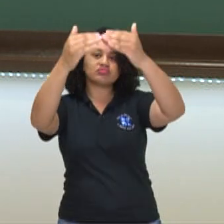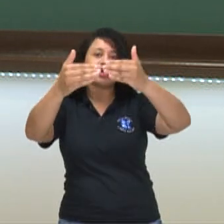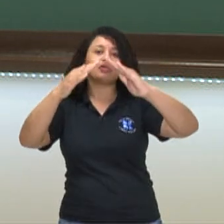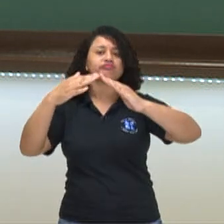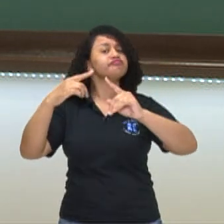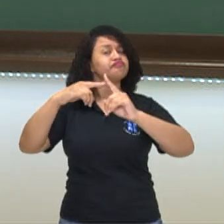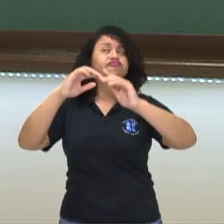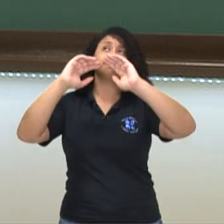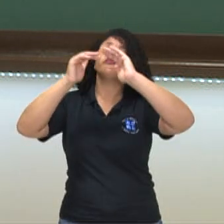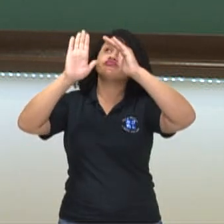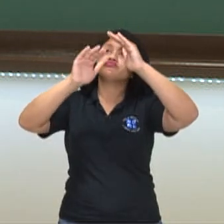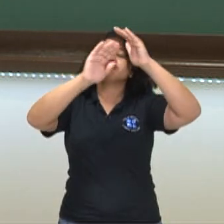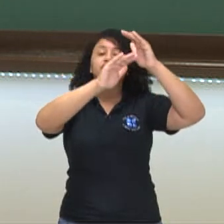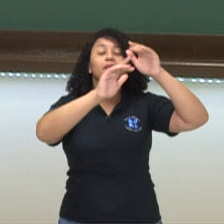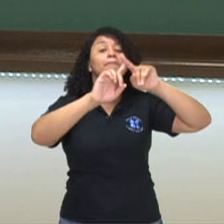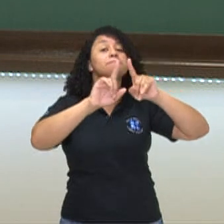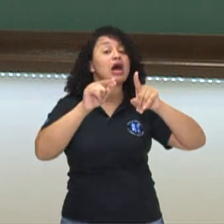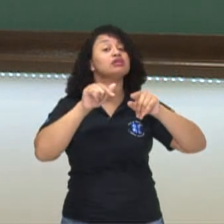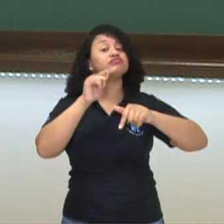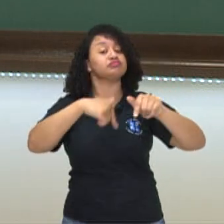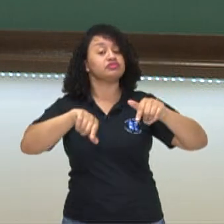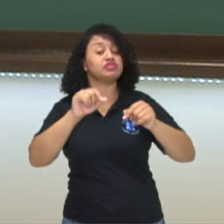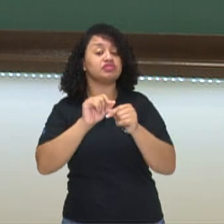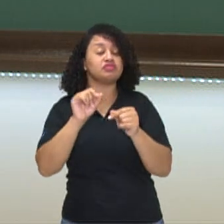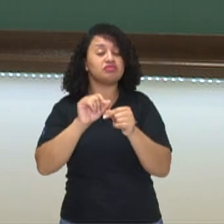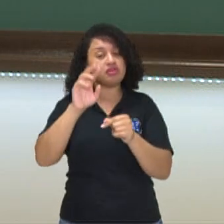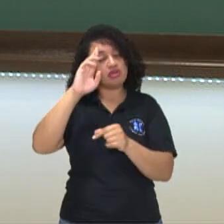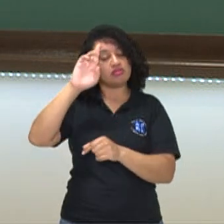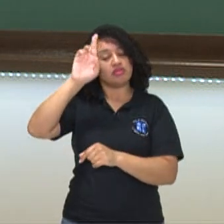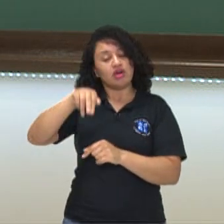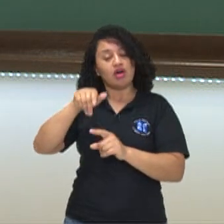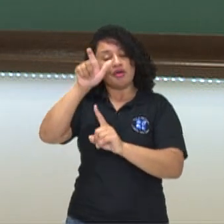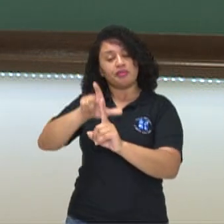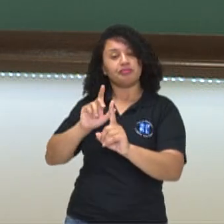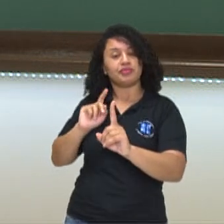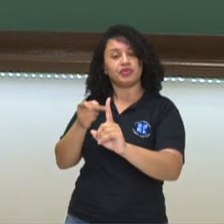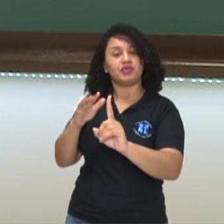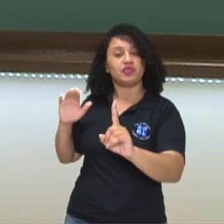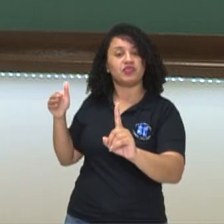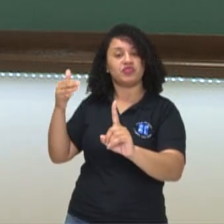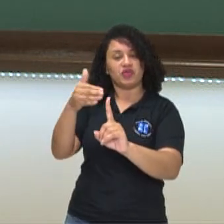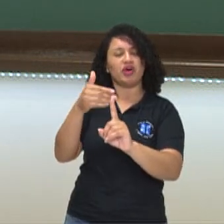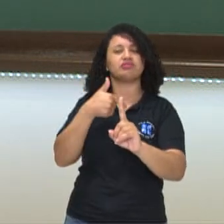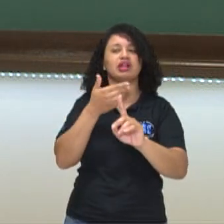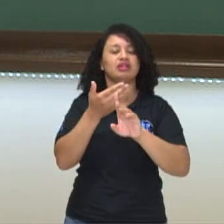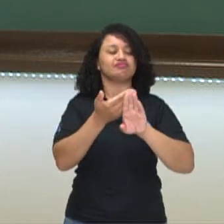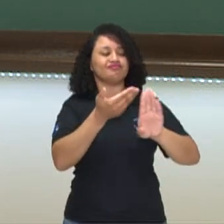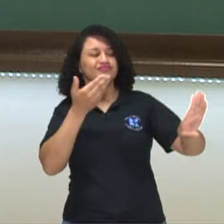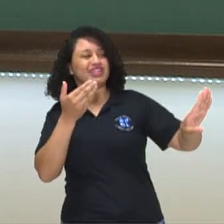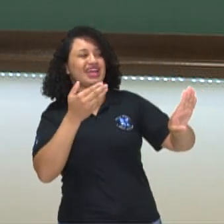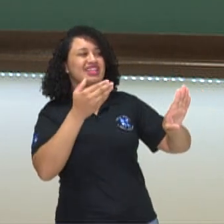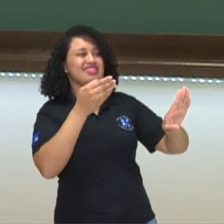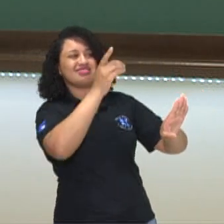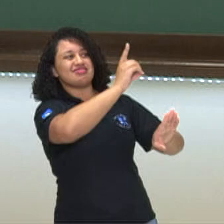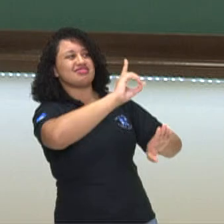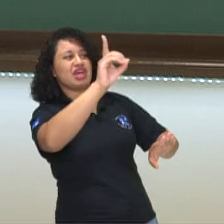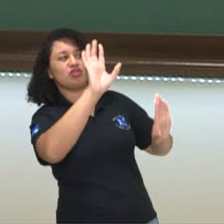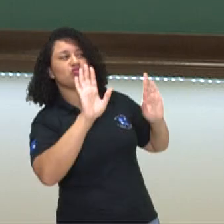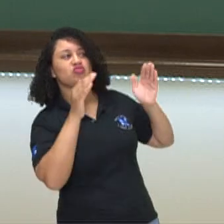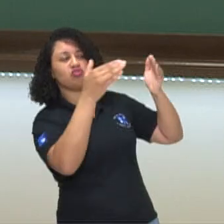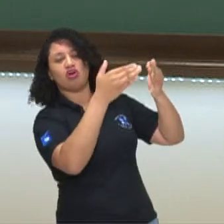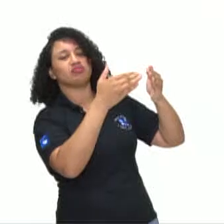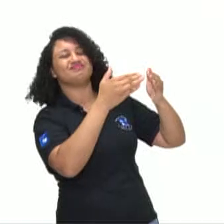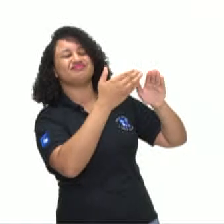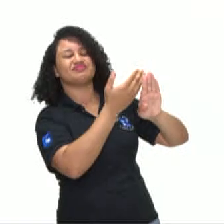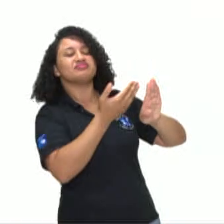eles trabalham com a racionalidade, colocam o homem no centro, se afastam dessa ideia teocêntrica, né?